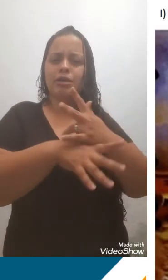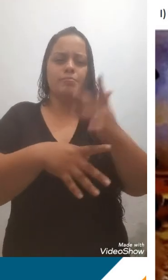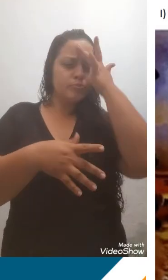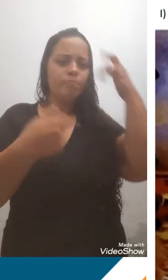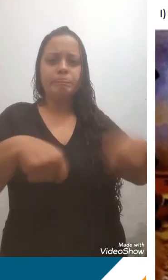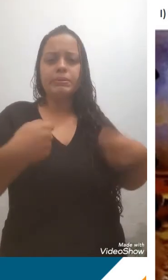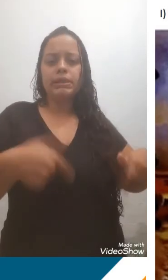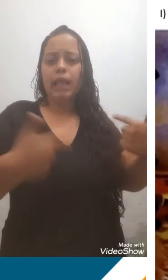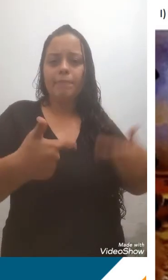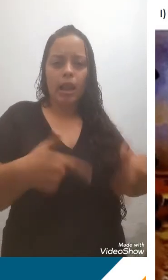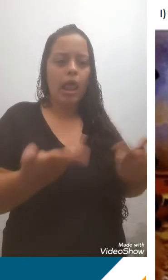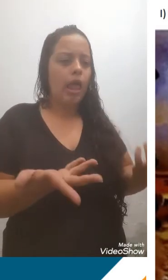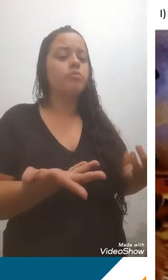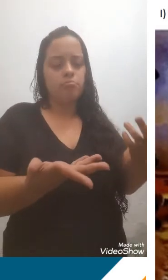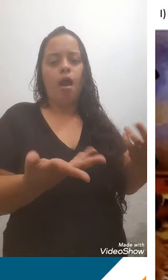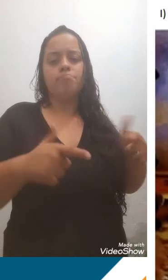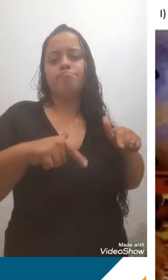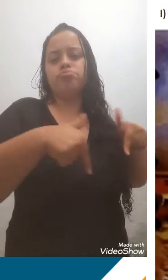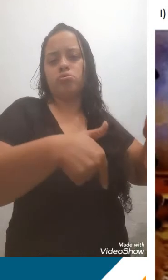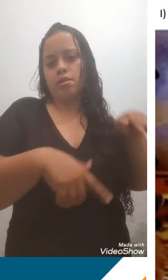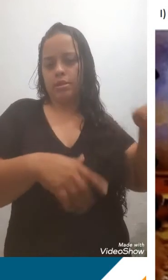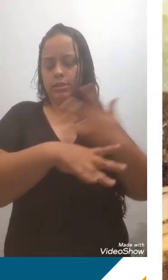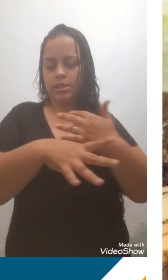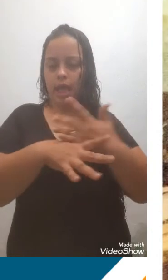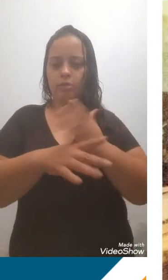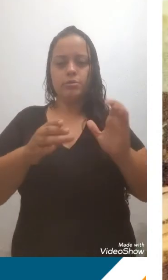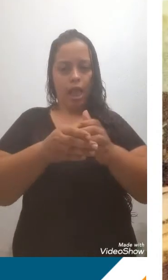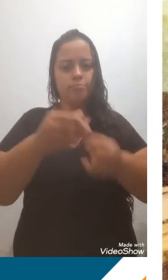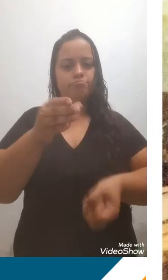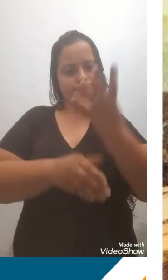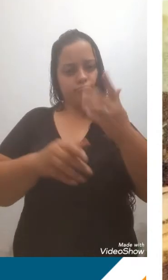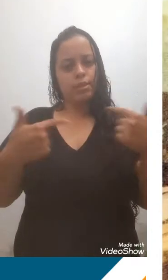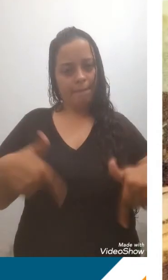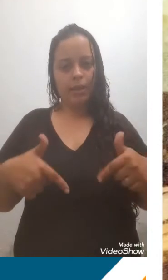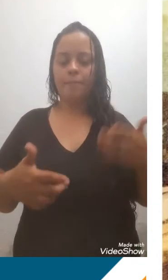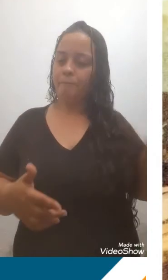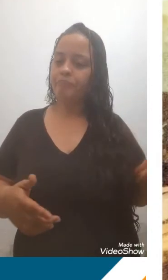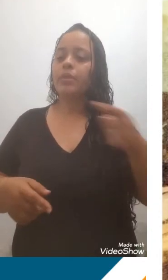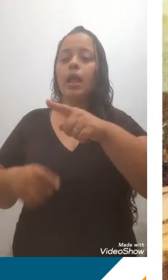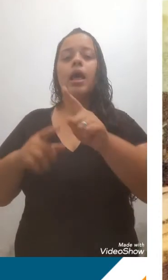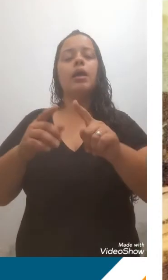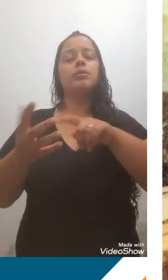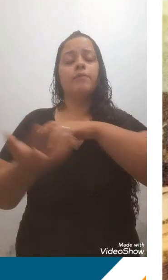dando origem à classe operária, tá bom, pessoal? Além da Revolução Industrial,